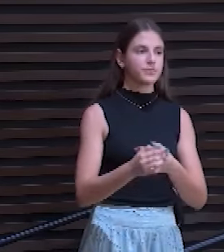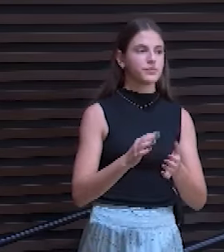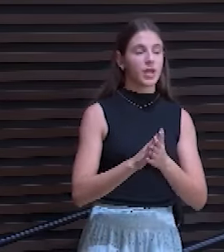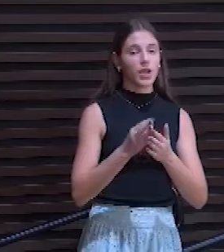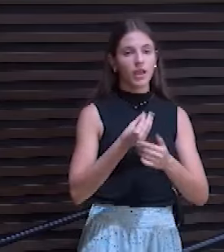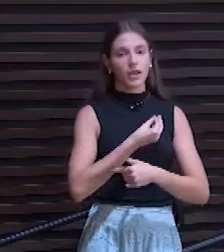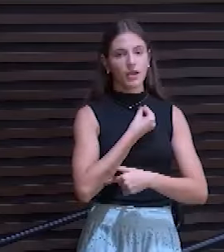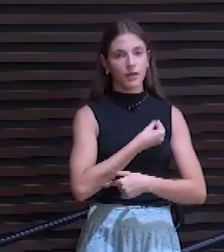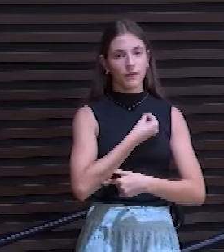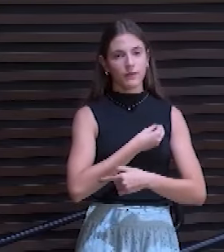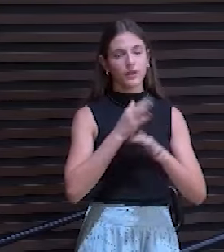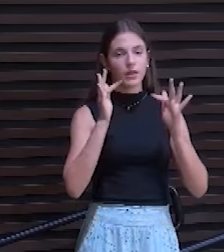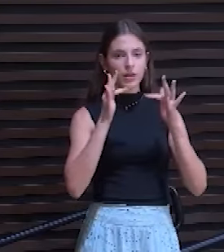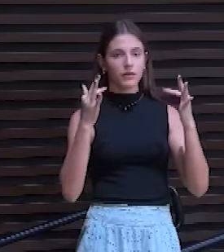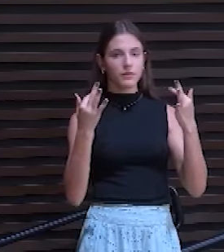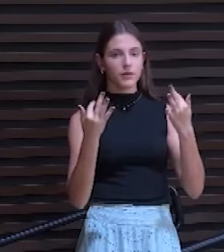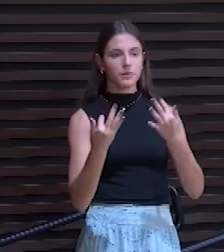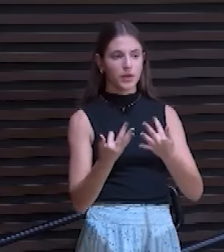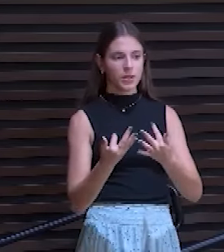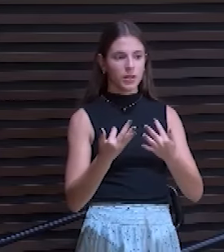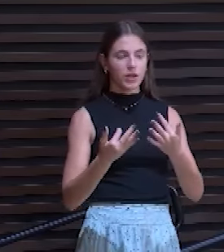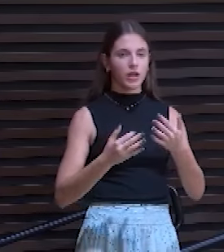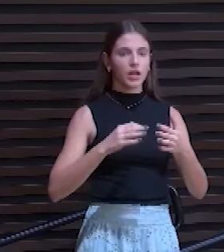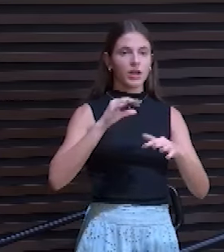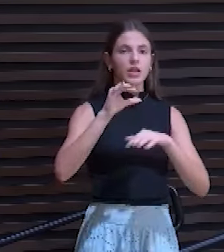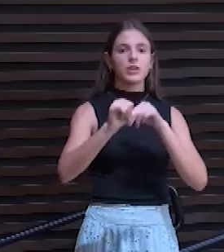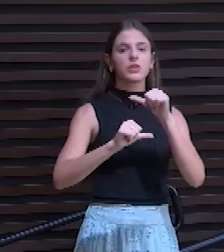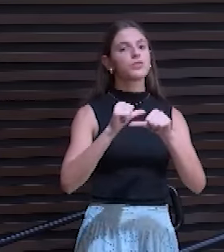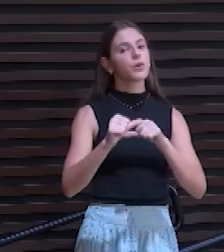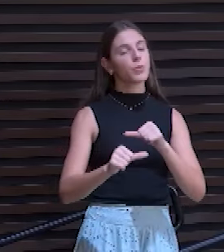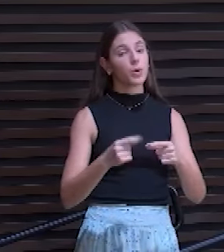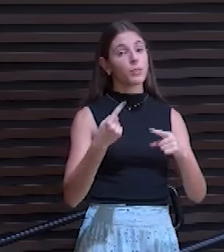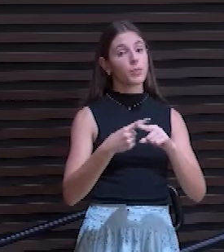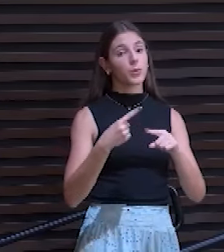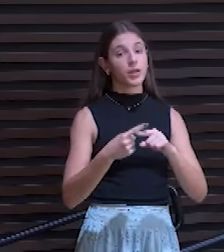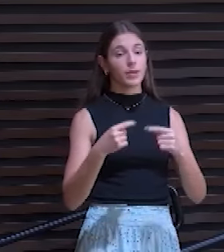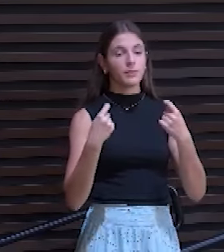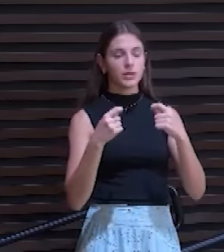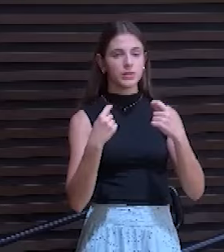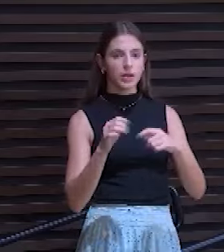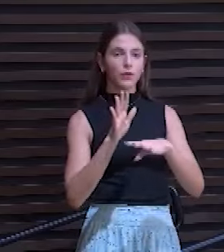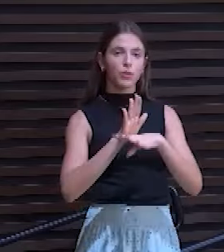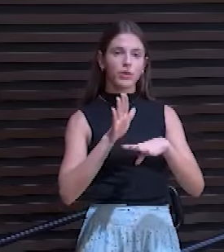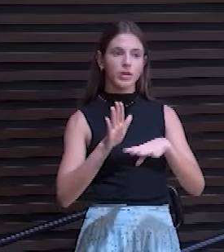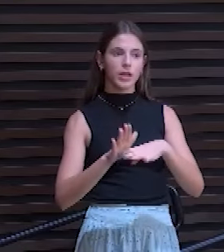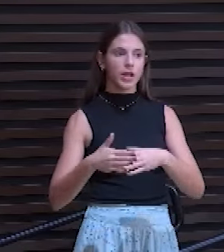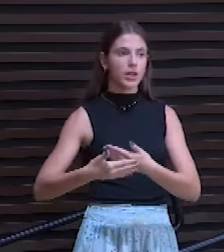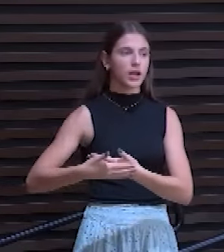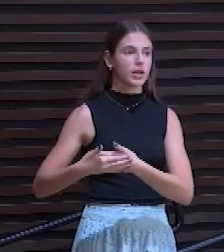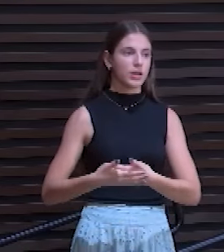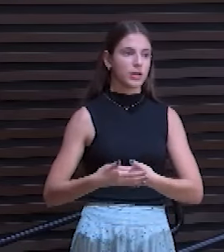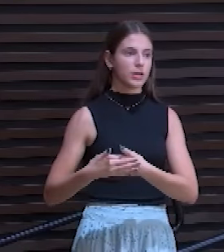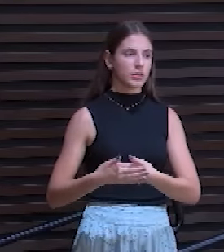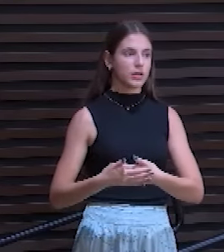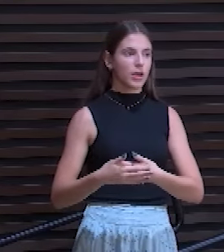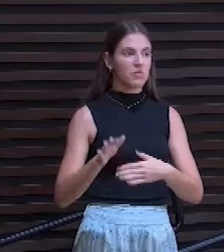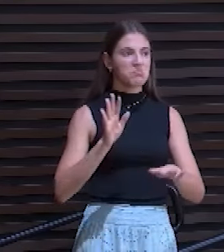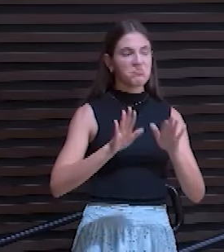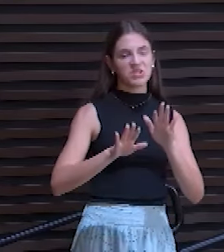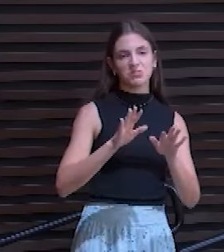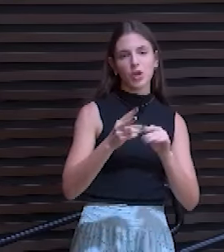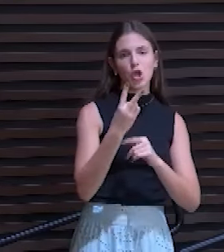caros, várias internações, médicos e incontáveis orações. Infelizmente, com pouco mais de 2 anos,